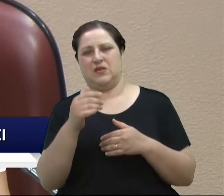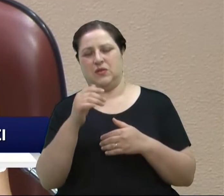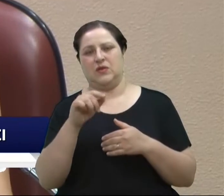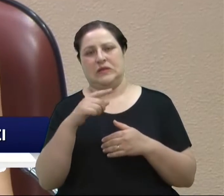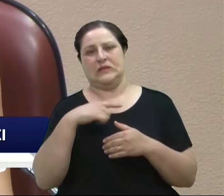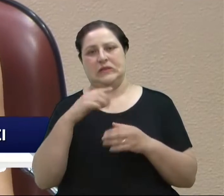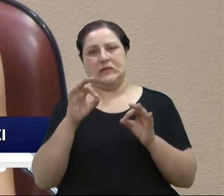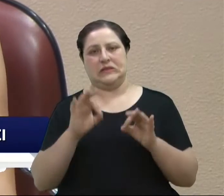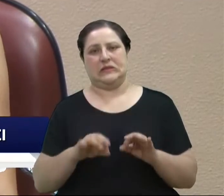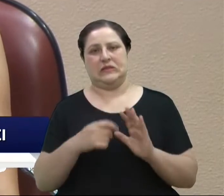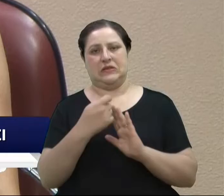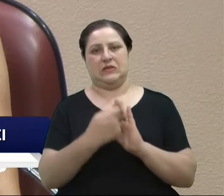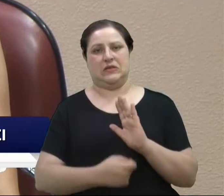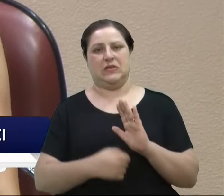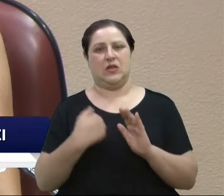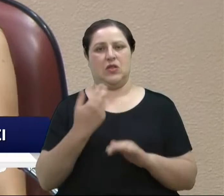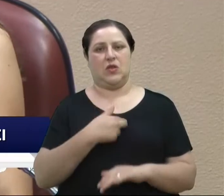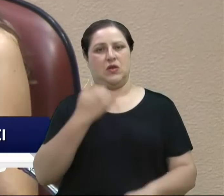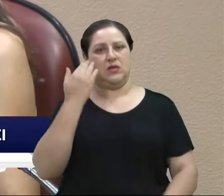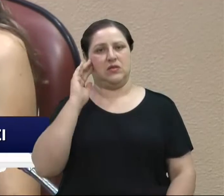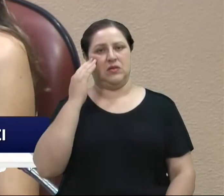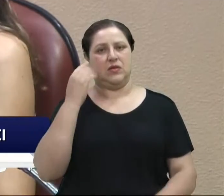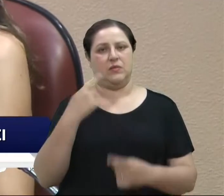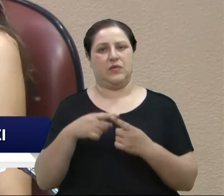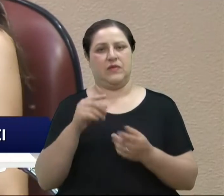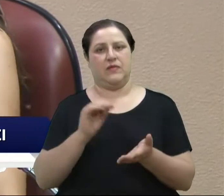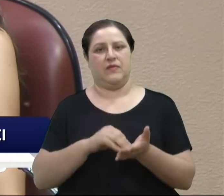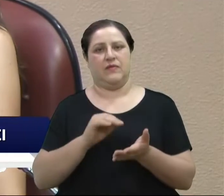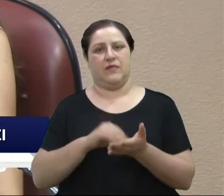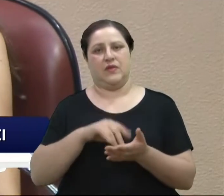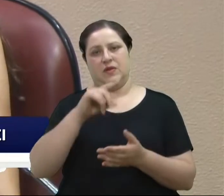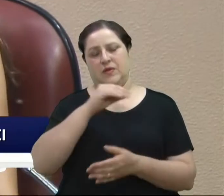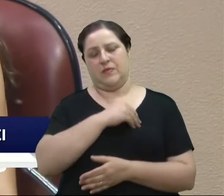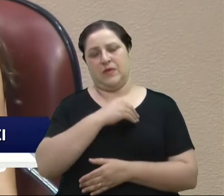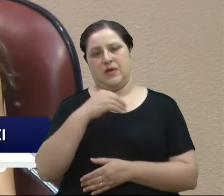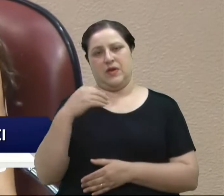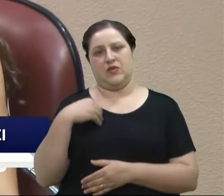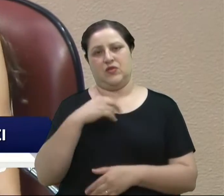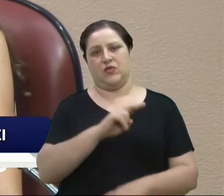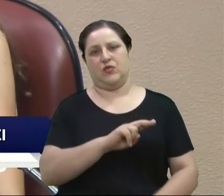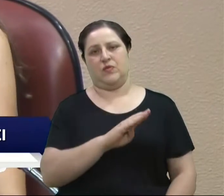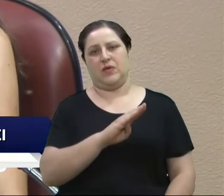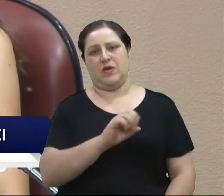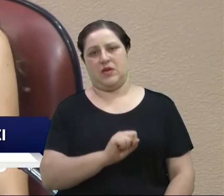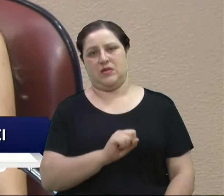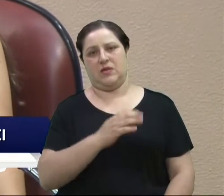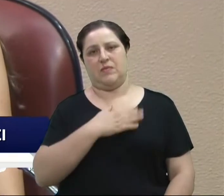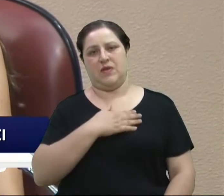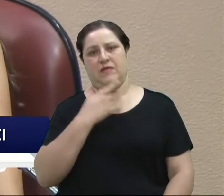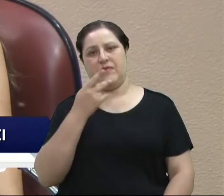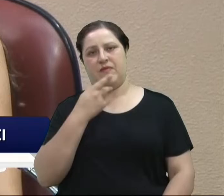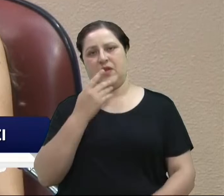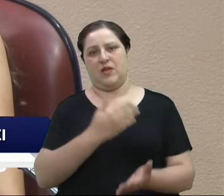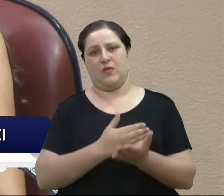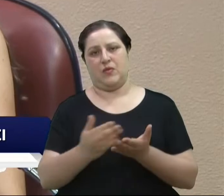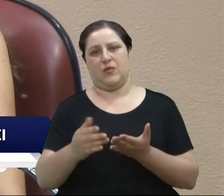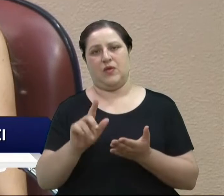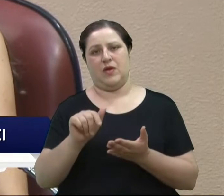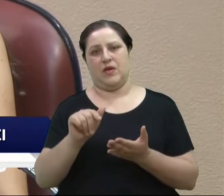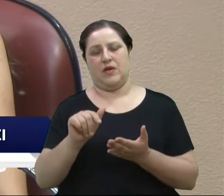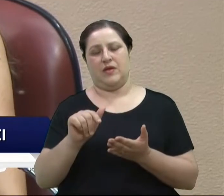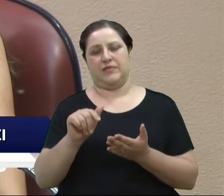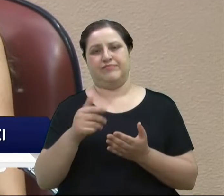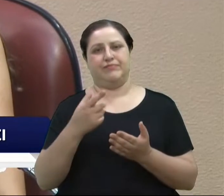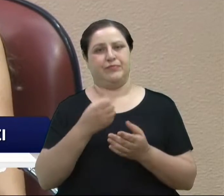saia, porque entendemos que a falta dos médicos na UBS, e até foi o começo da minha fala, realmente traz um impacto